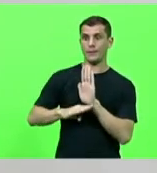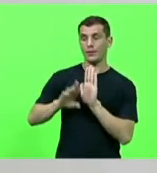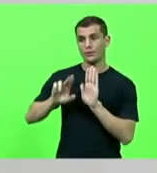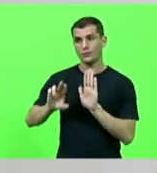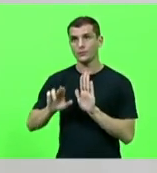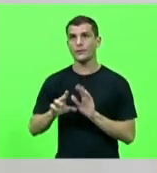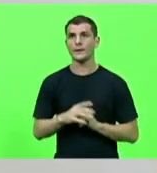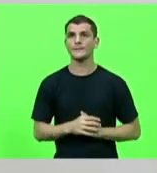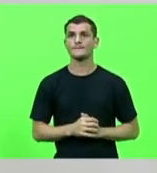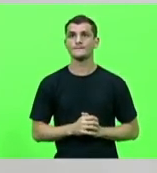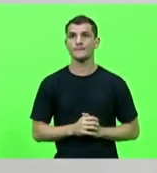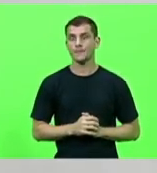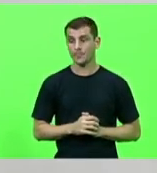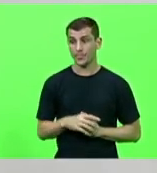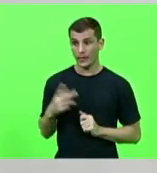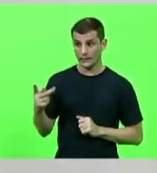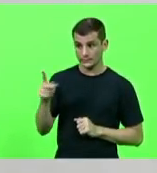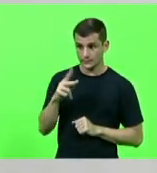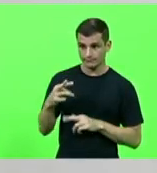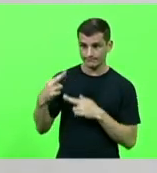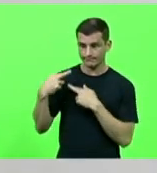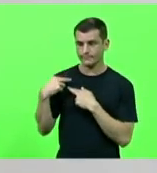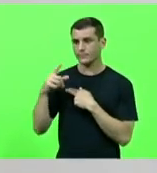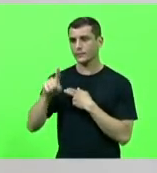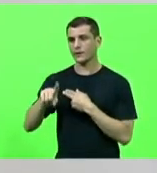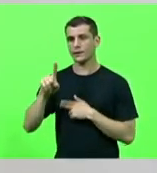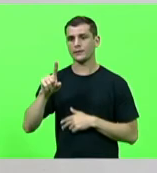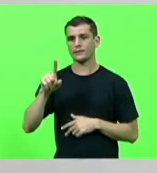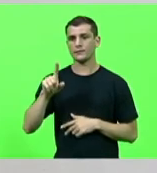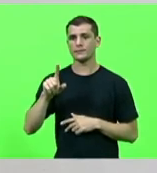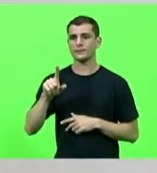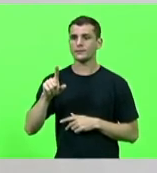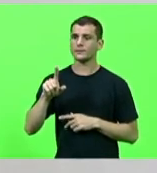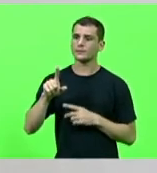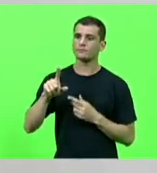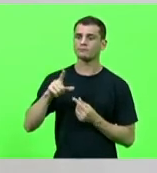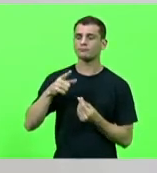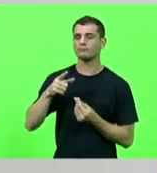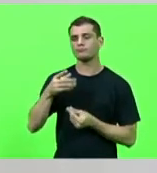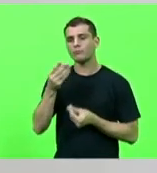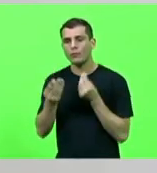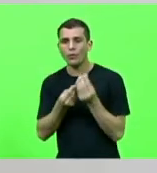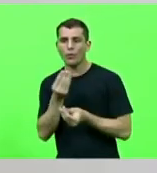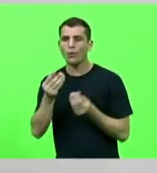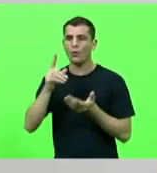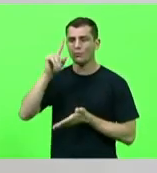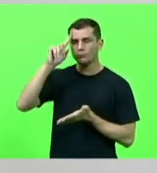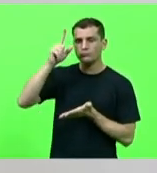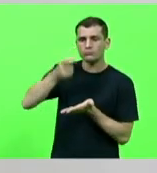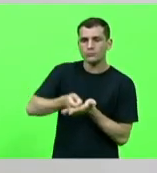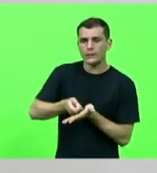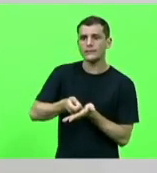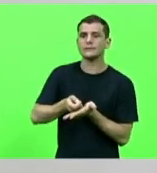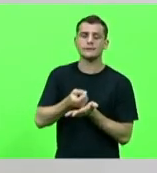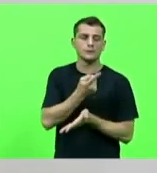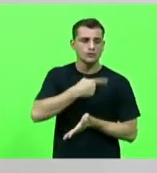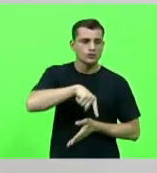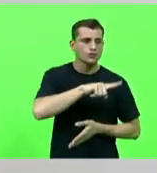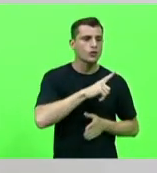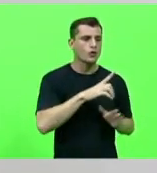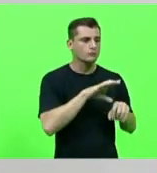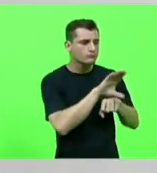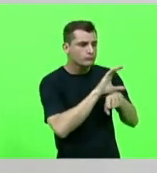O que está na mão de vocês é a decisão de que se cumpra a nossa